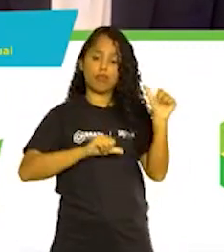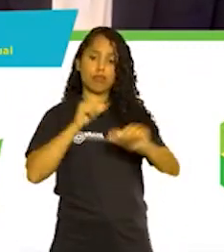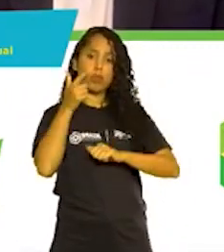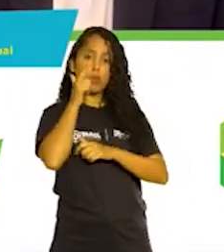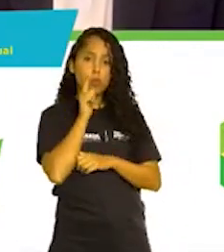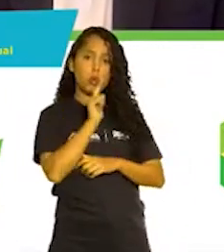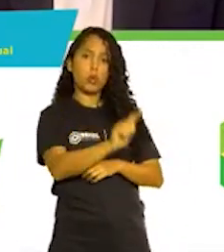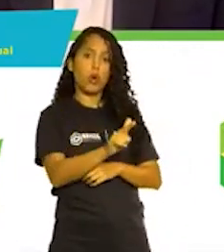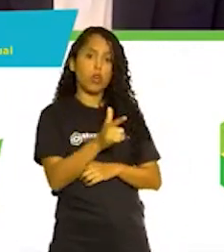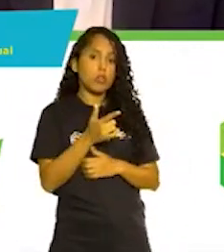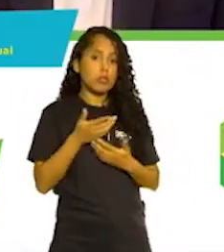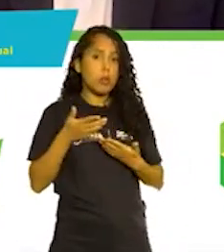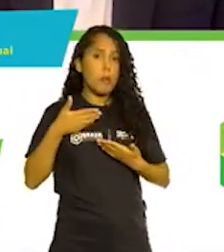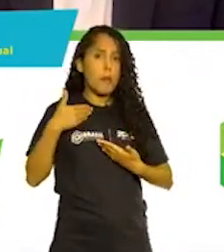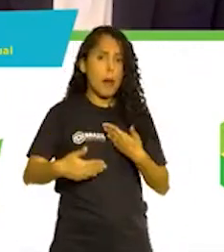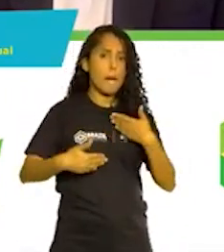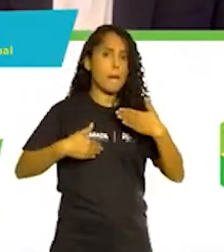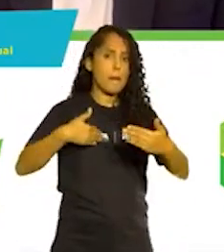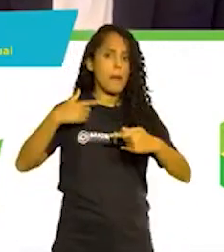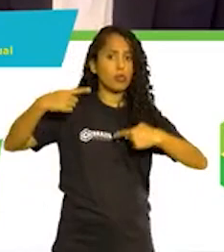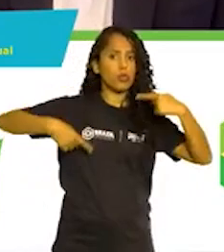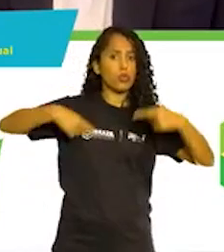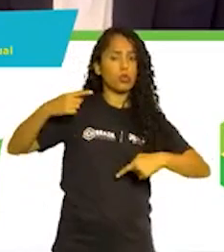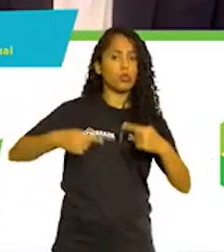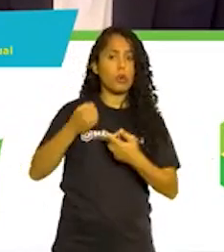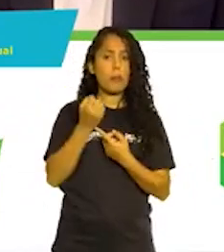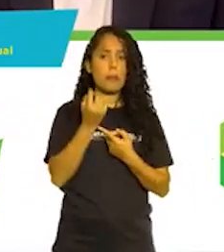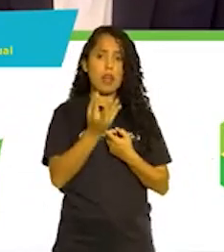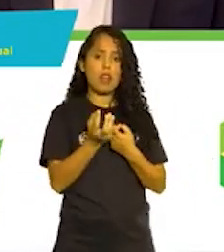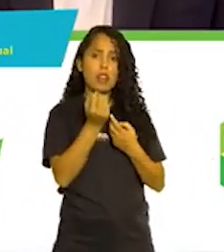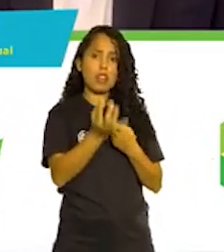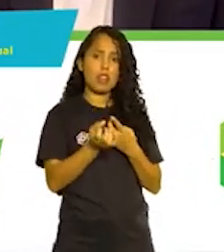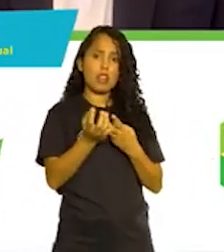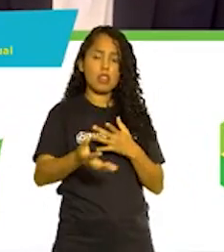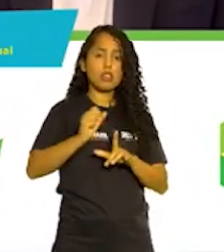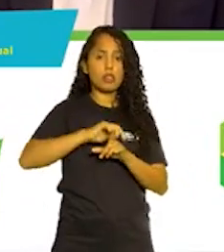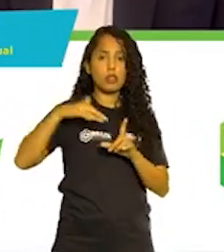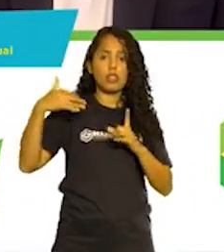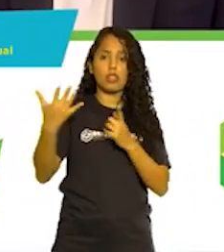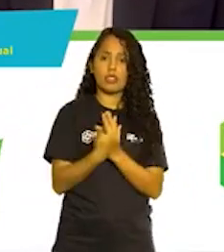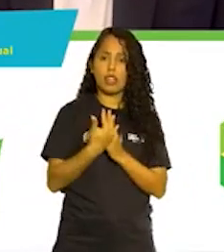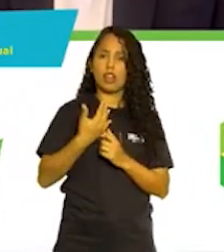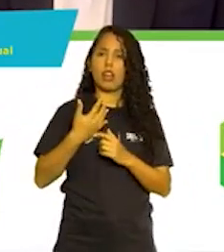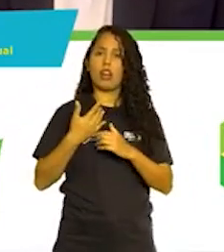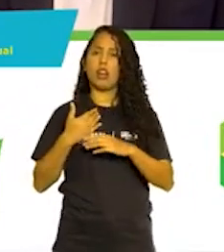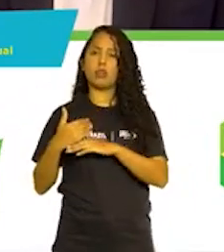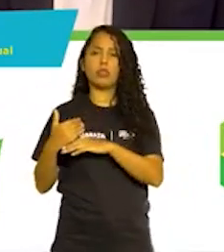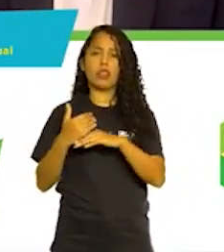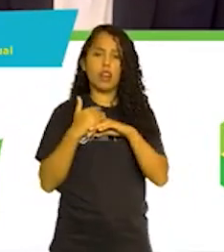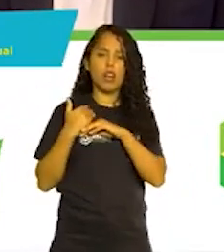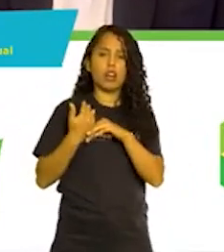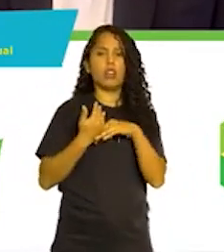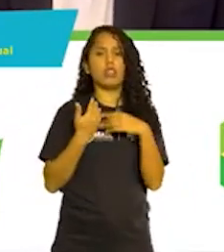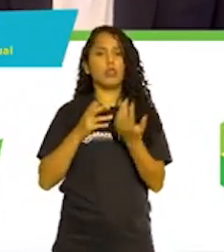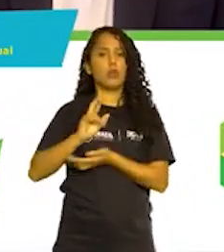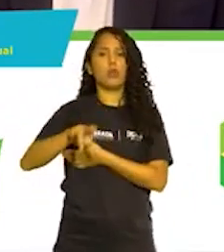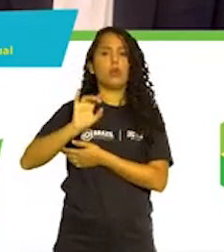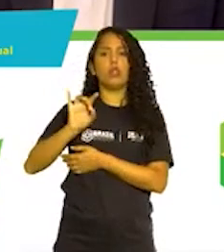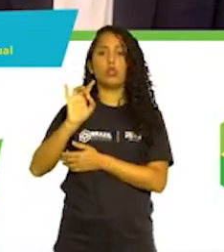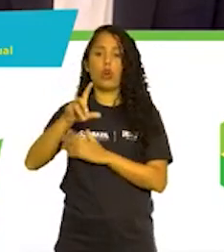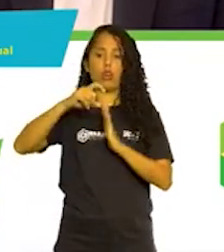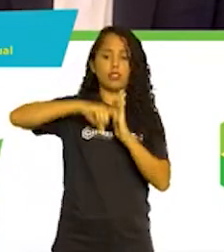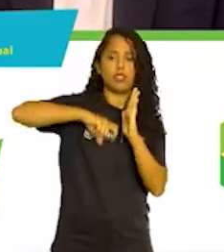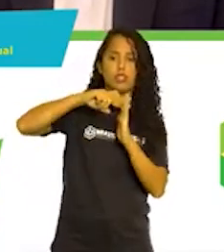ganhar momento quando você discutiu os benefícios sociais da reforma da Previdência. Né? Igualdade, não uma questão puramente fiscal